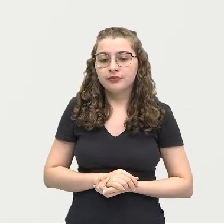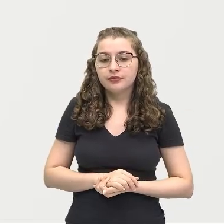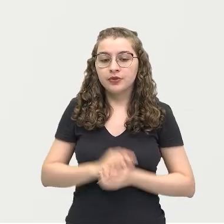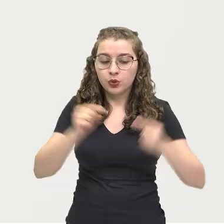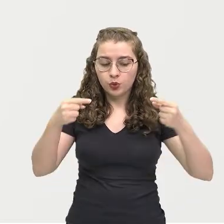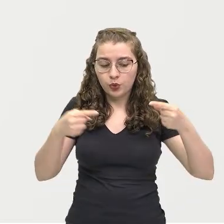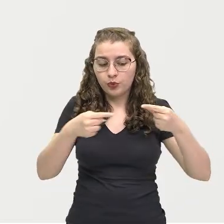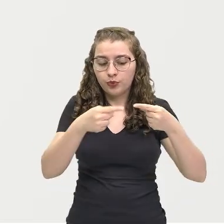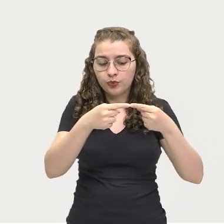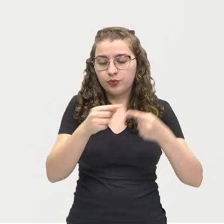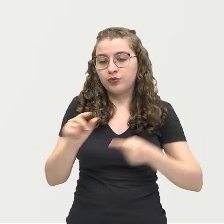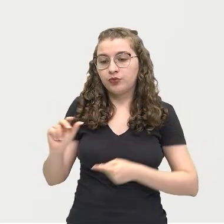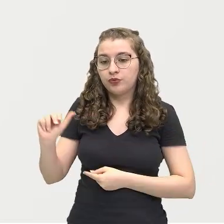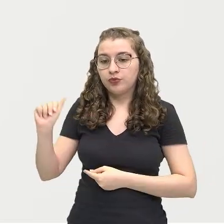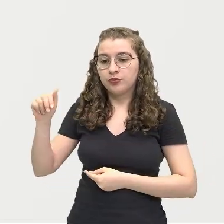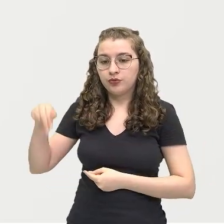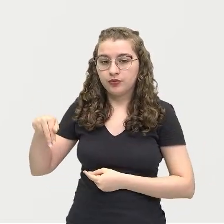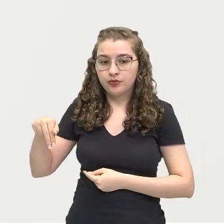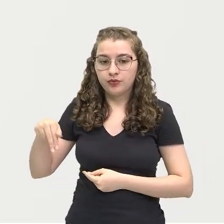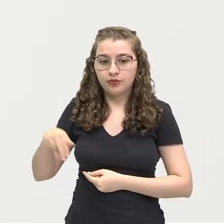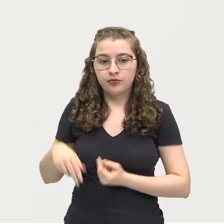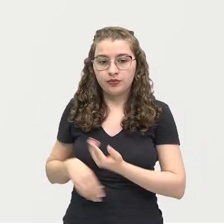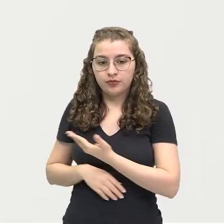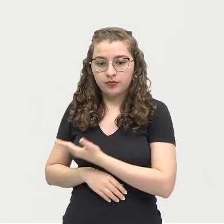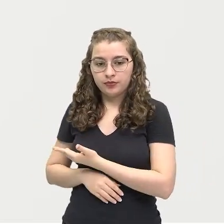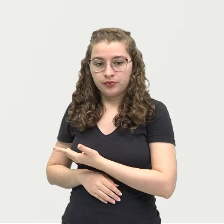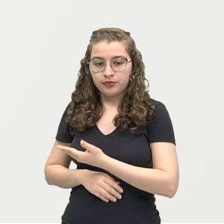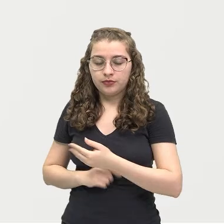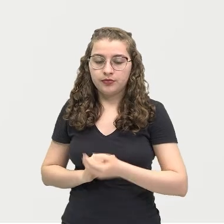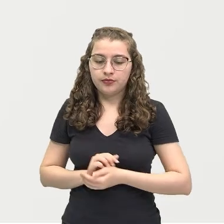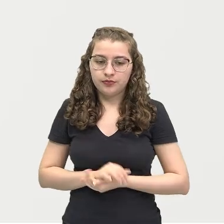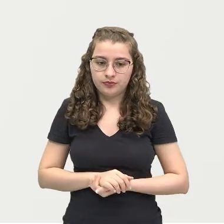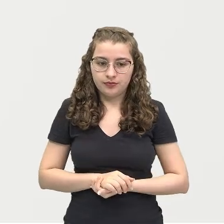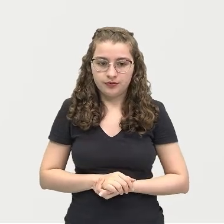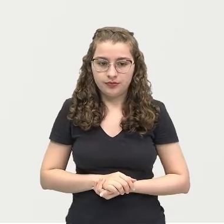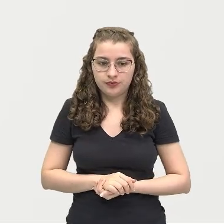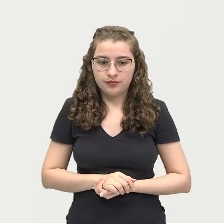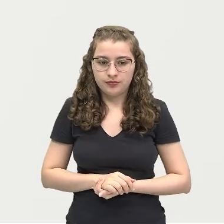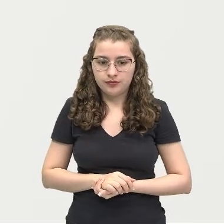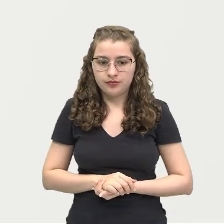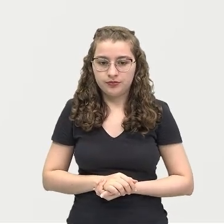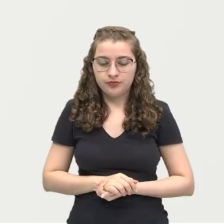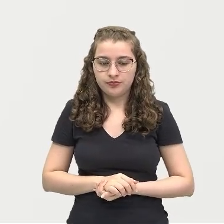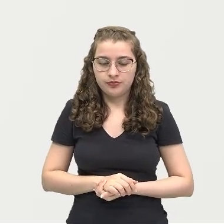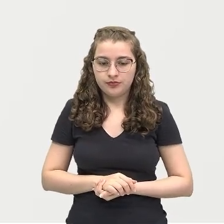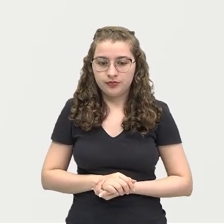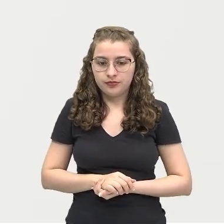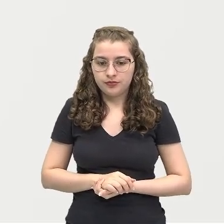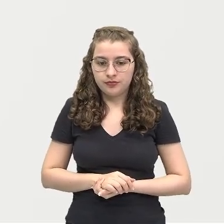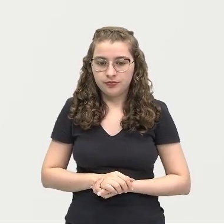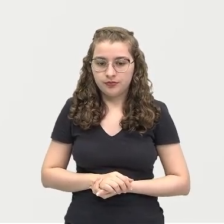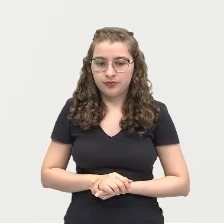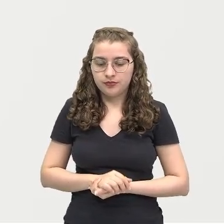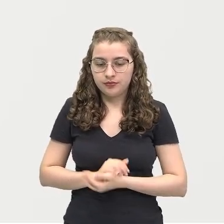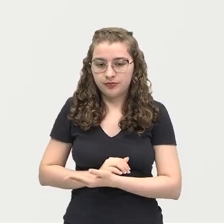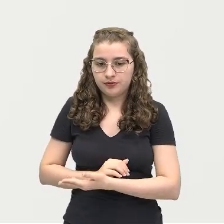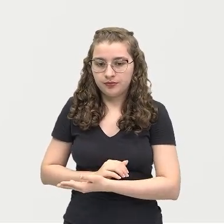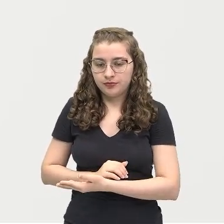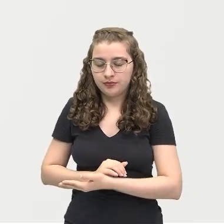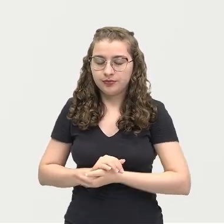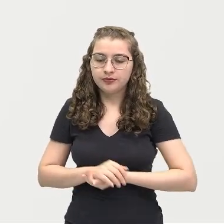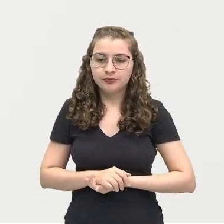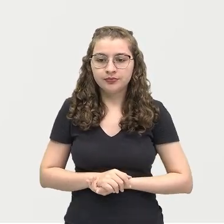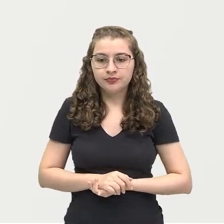Só tem ligação simples. Então, como só tem ligação simples, o infixo é